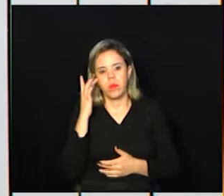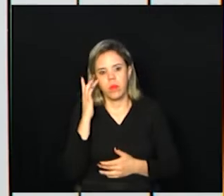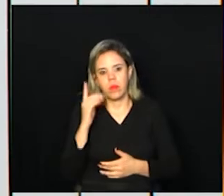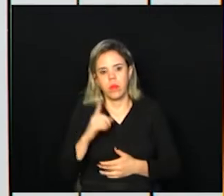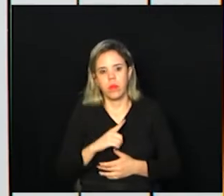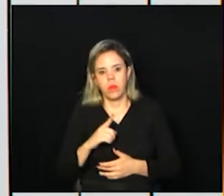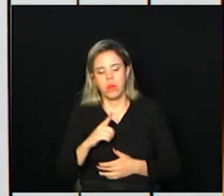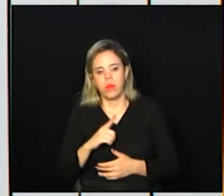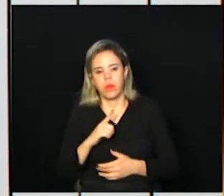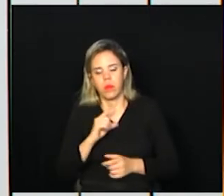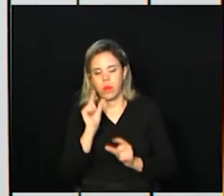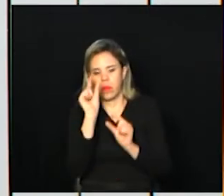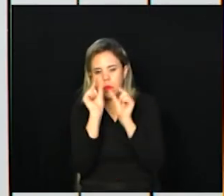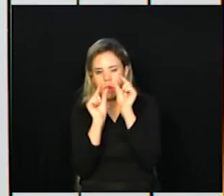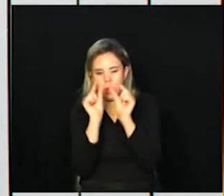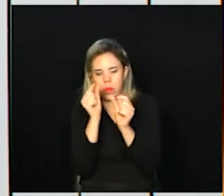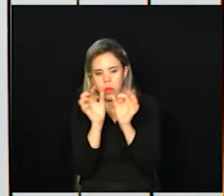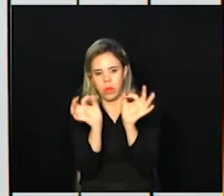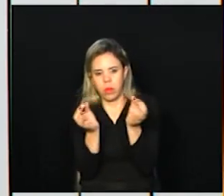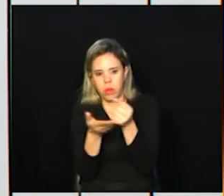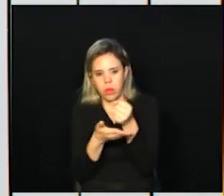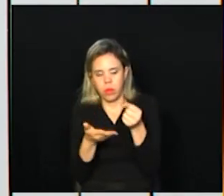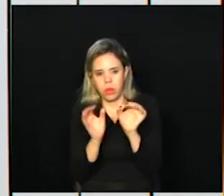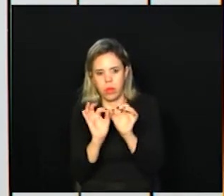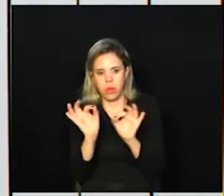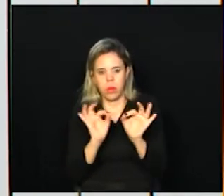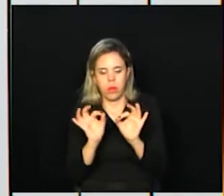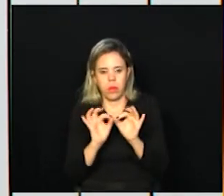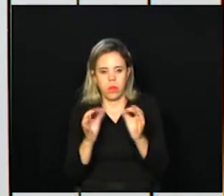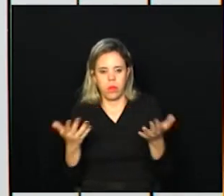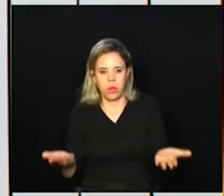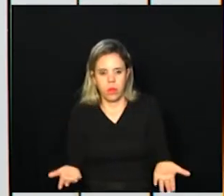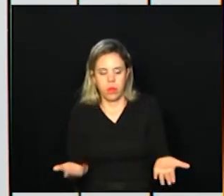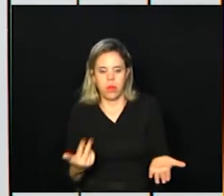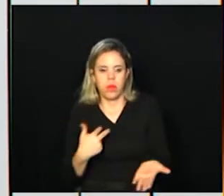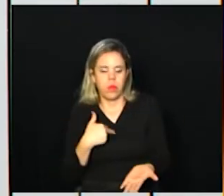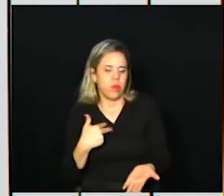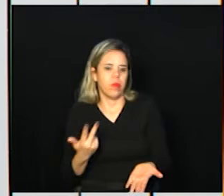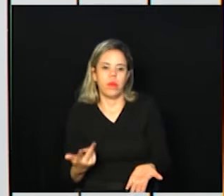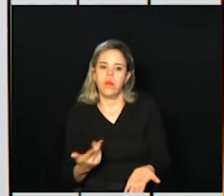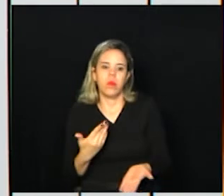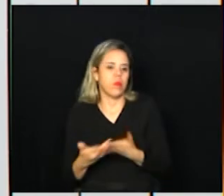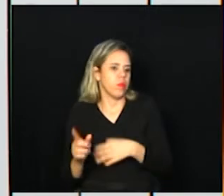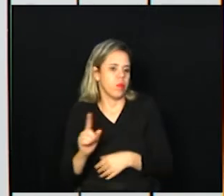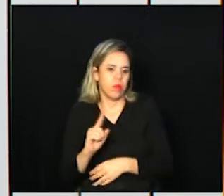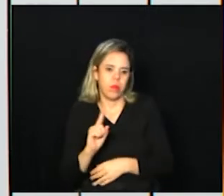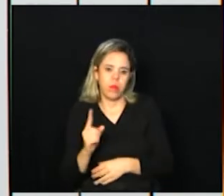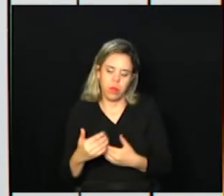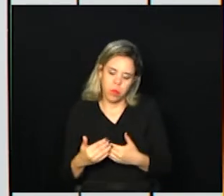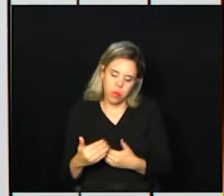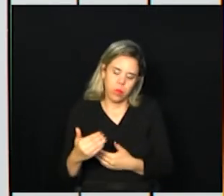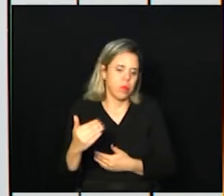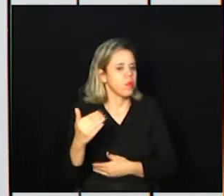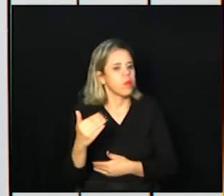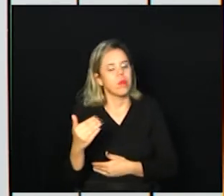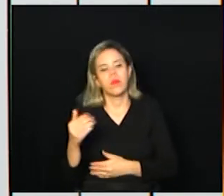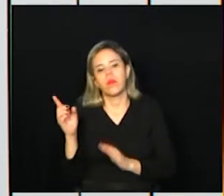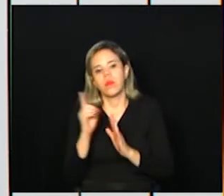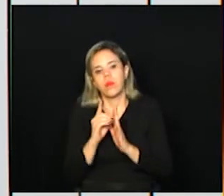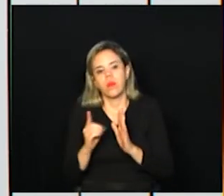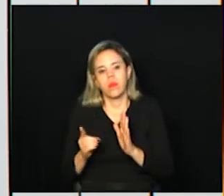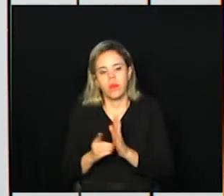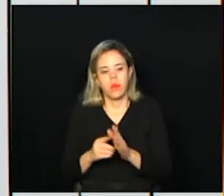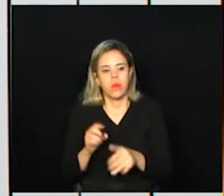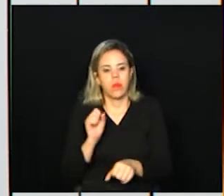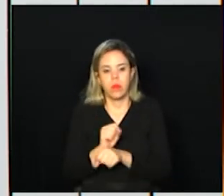existem pequenas coisas que hoje já são feitas, que a gente não pode perder daqui para frente, né? E esse decreto, espero